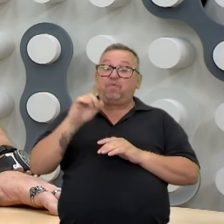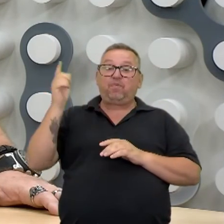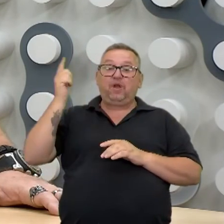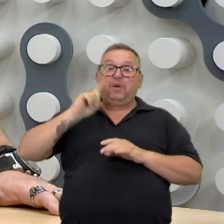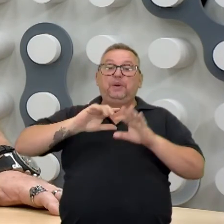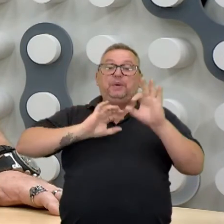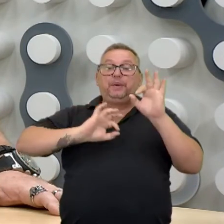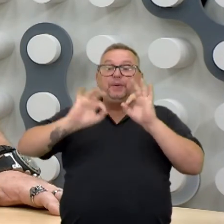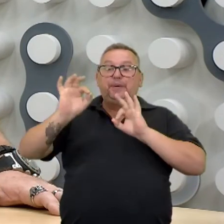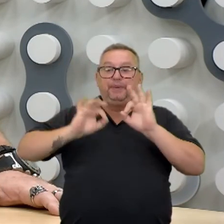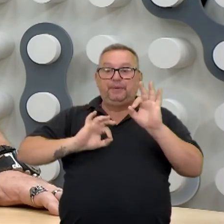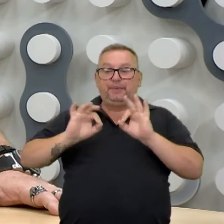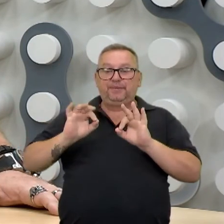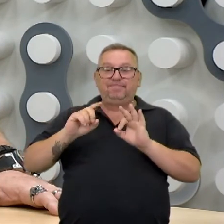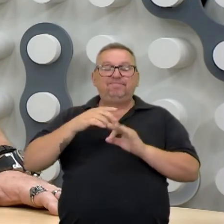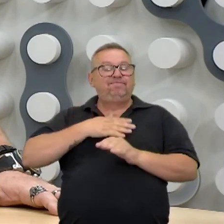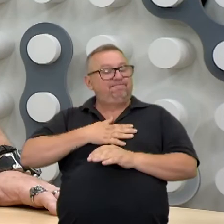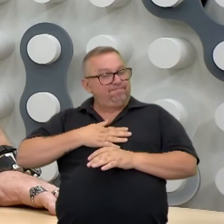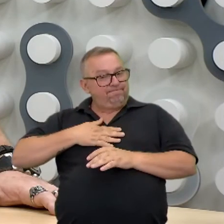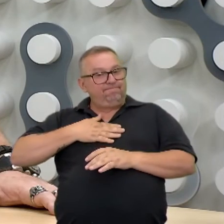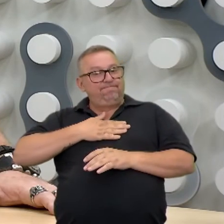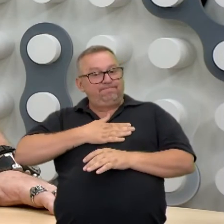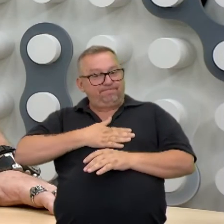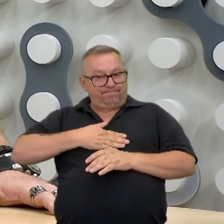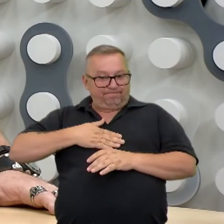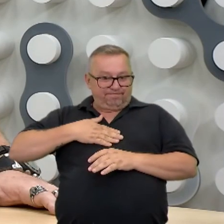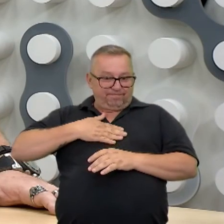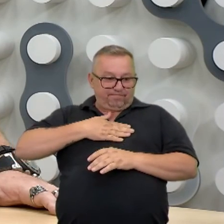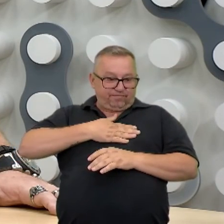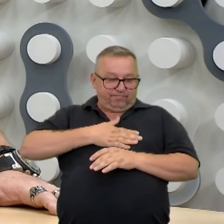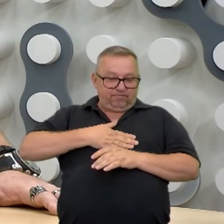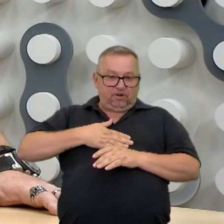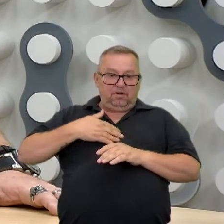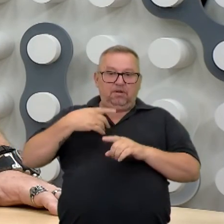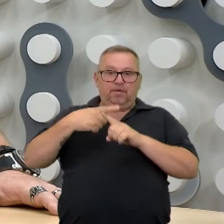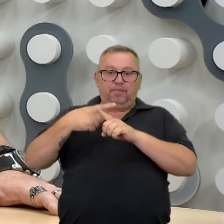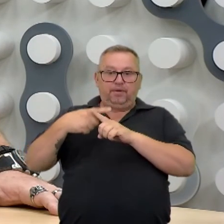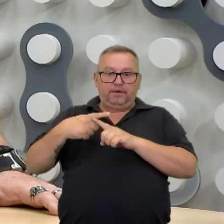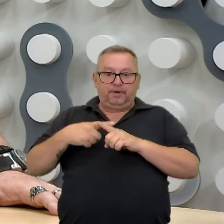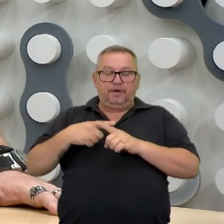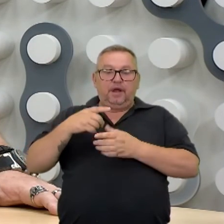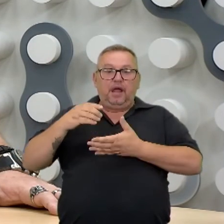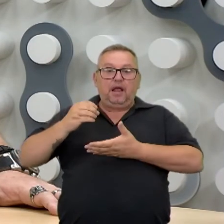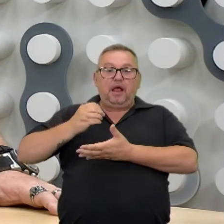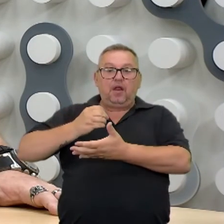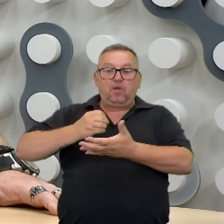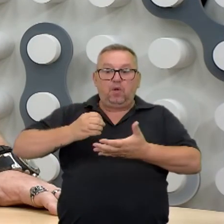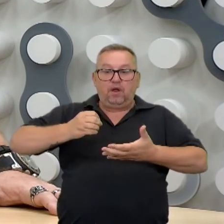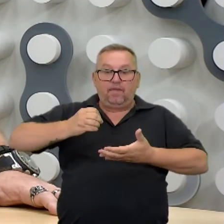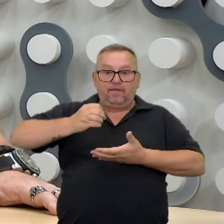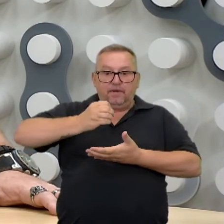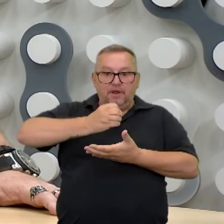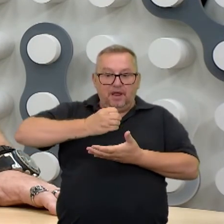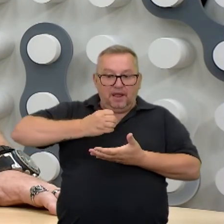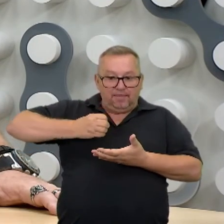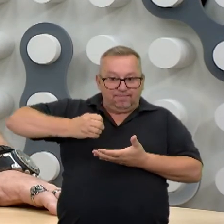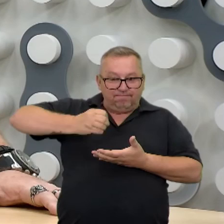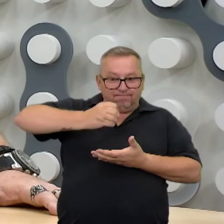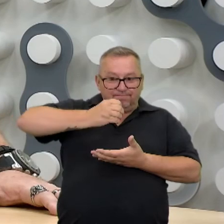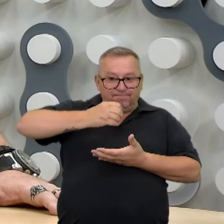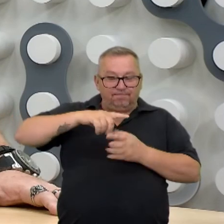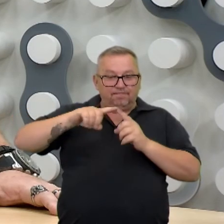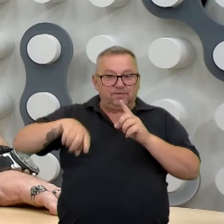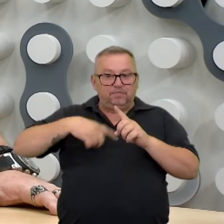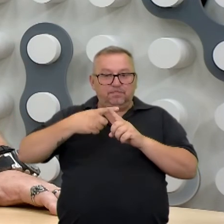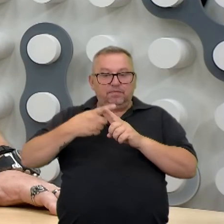montar um mapa. Isso é muito gratificante, né? Porque a cartografia dentro da geografia é uma das áreas mais